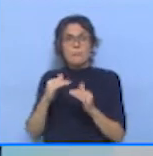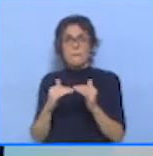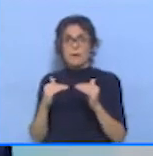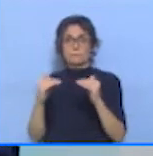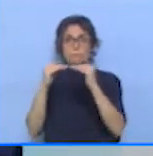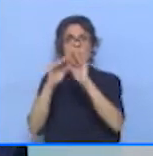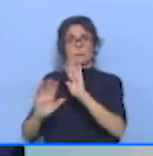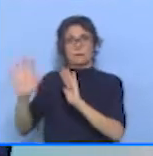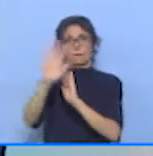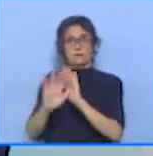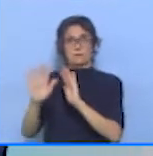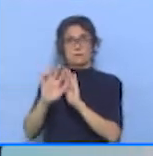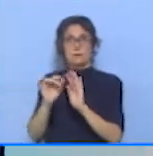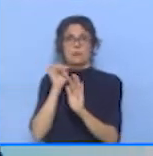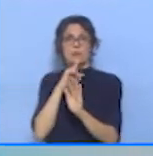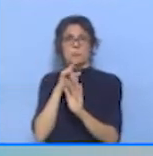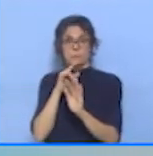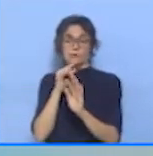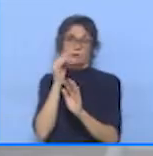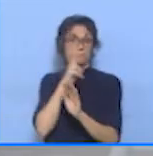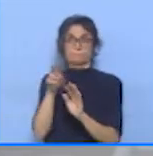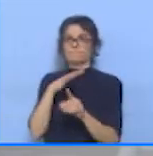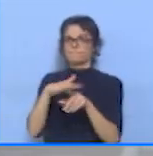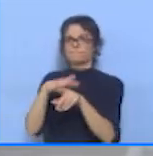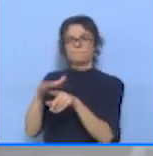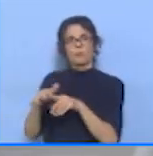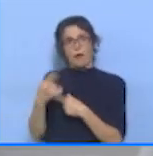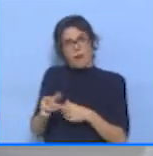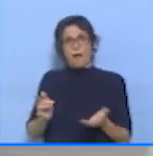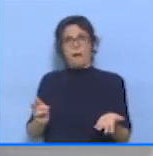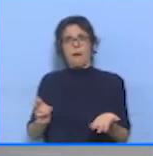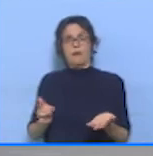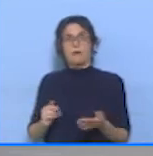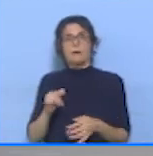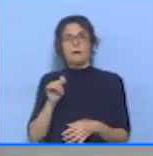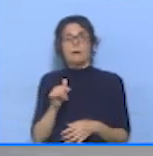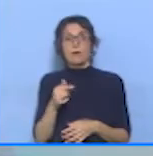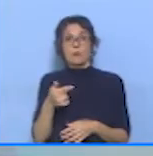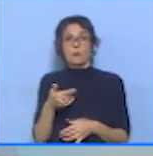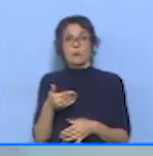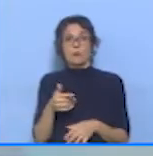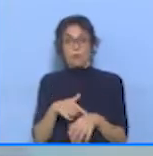nacional, haver também essa repercussão. Nós estamos, efetivamente,